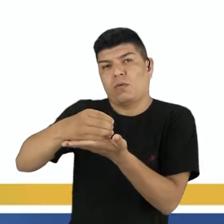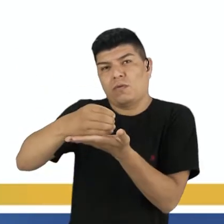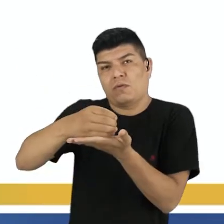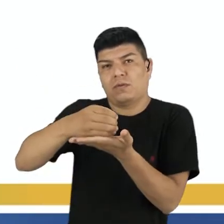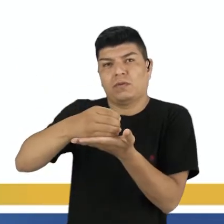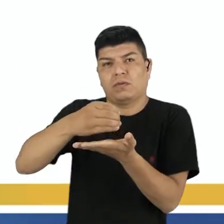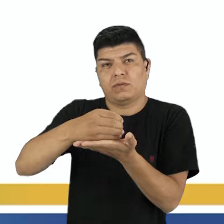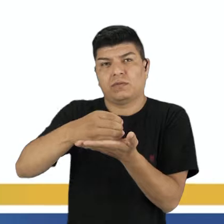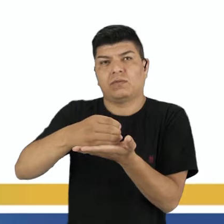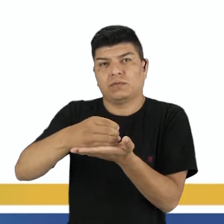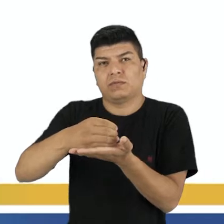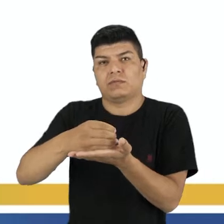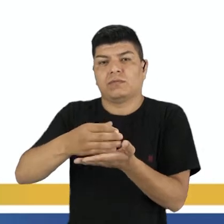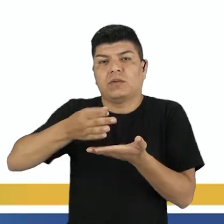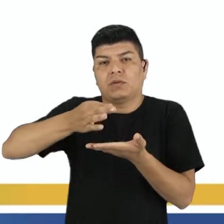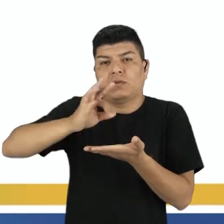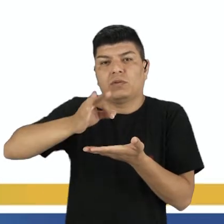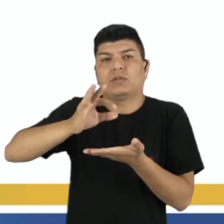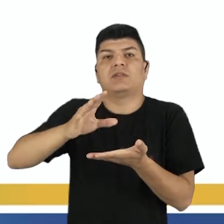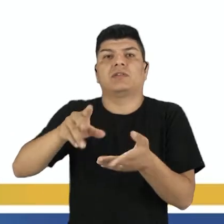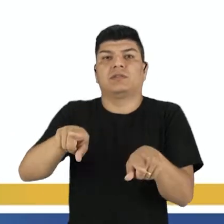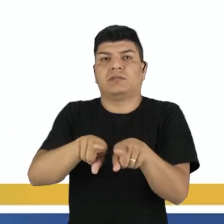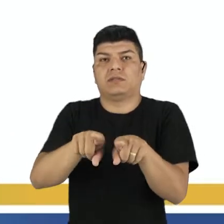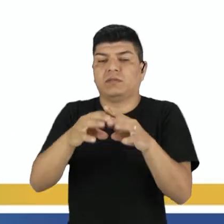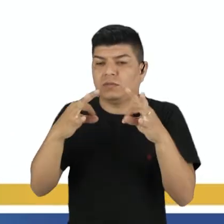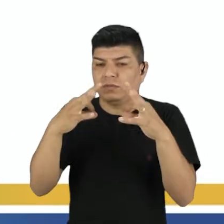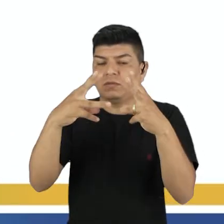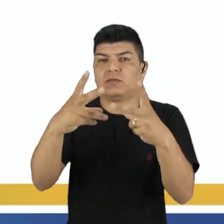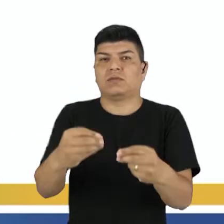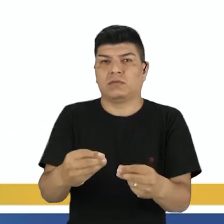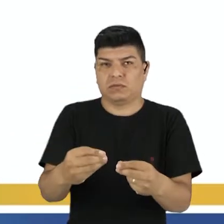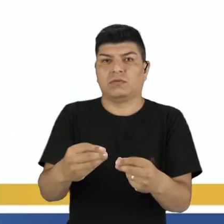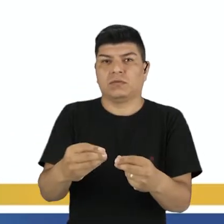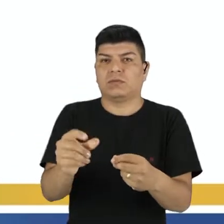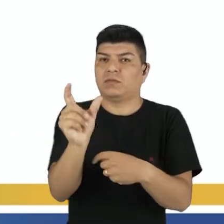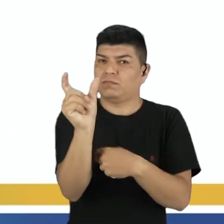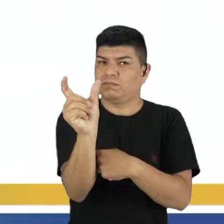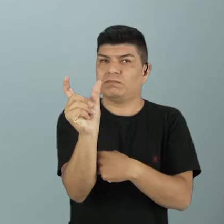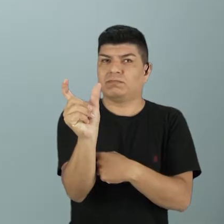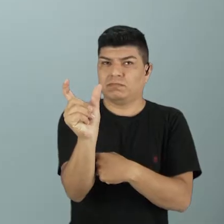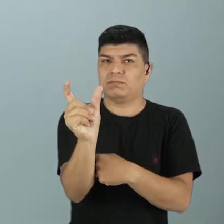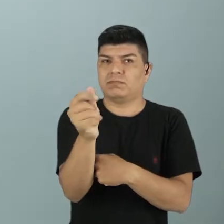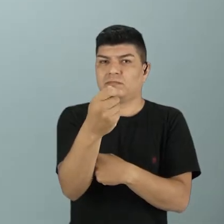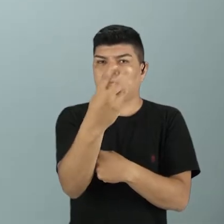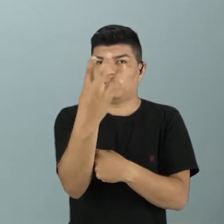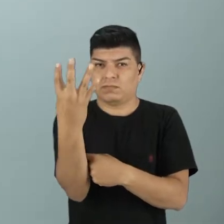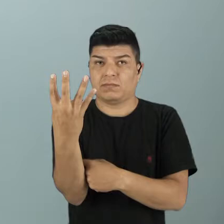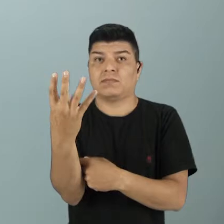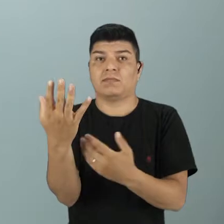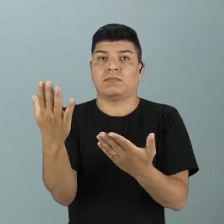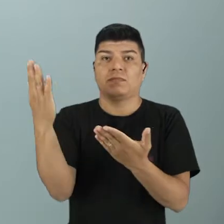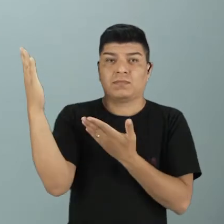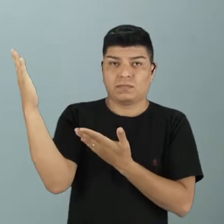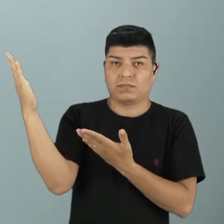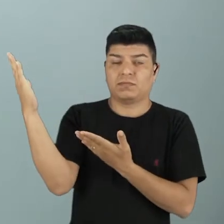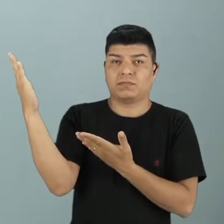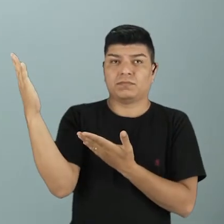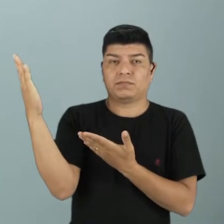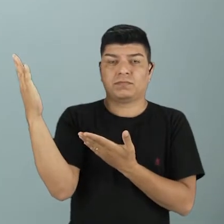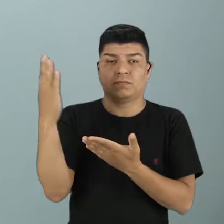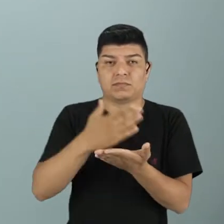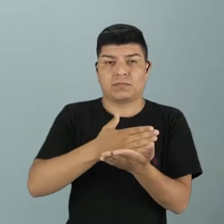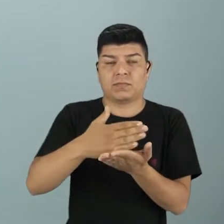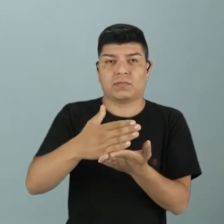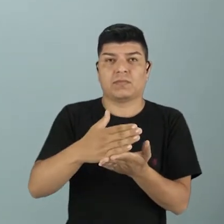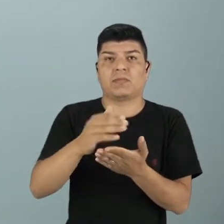a cup of, uma xícara de. Então, todos esses substantivos, esses quantificadores aí, pessoal, eles estão